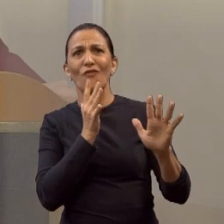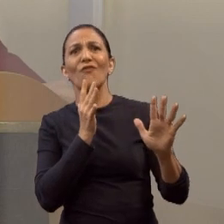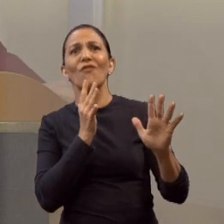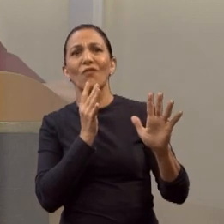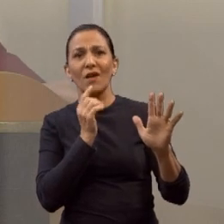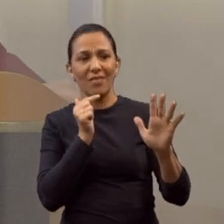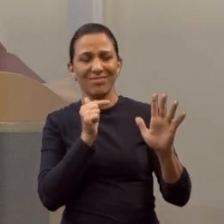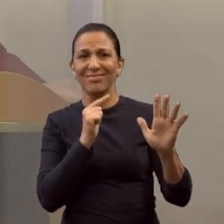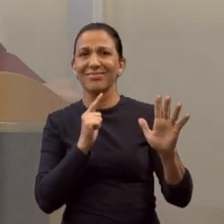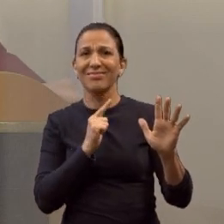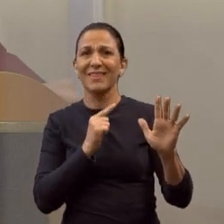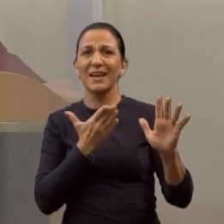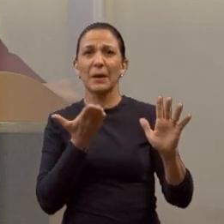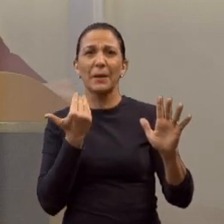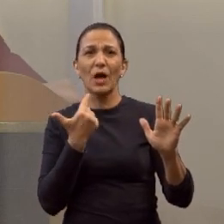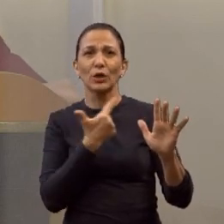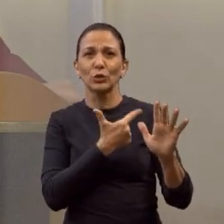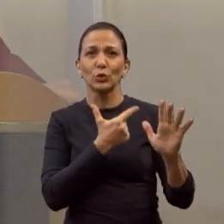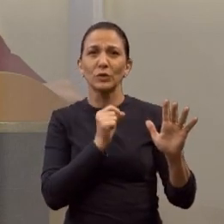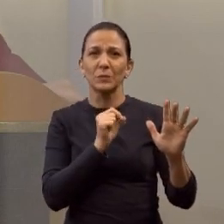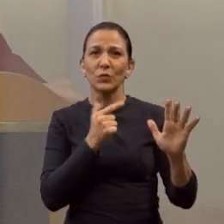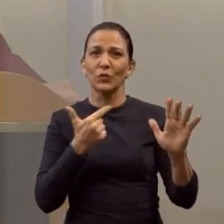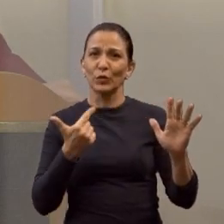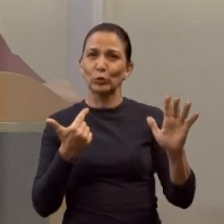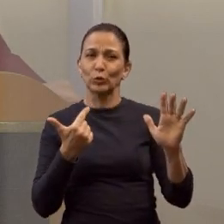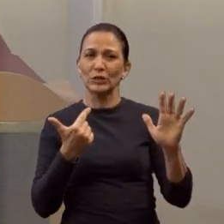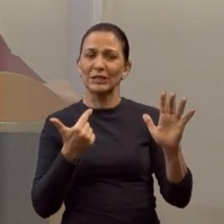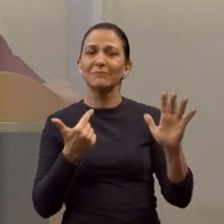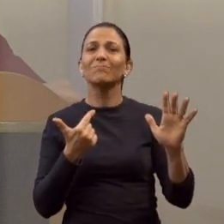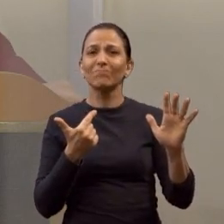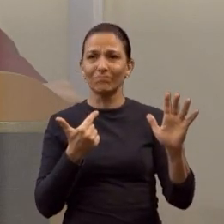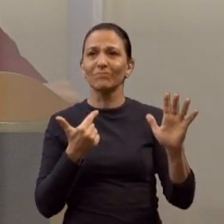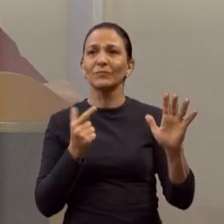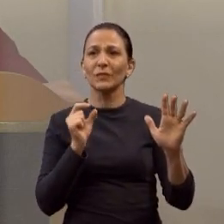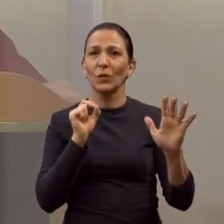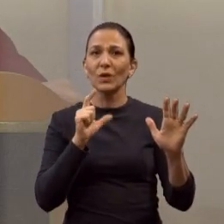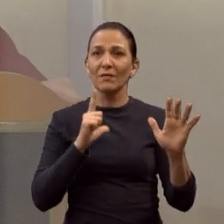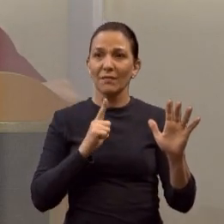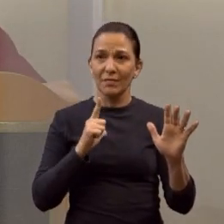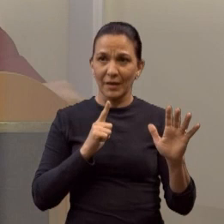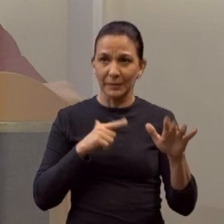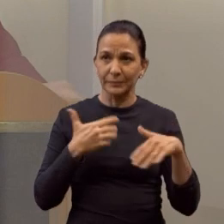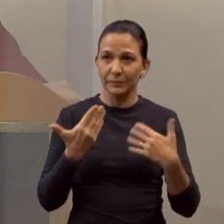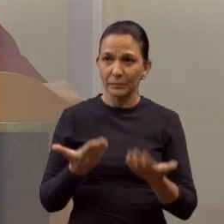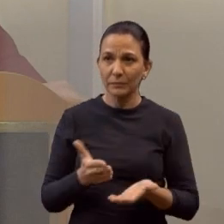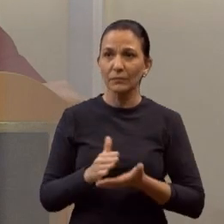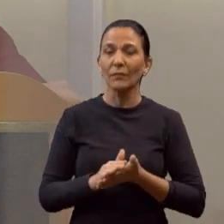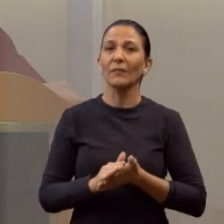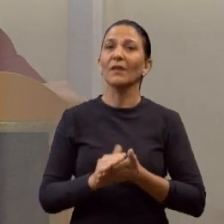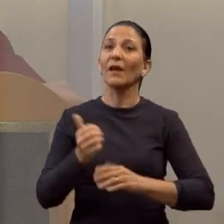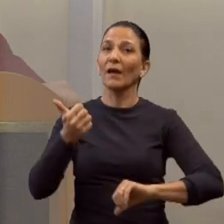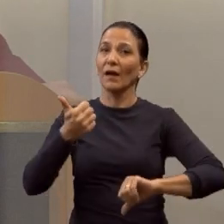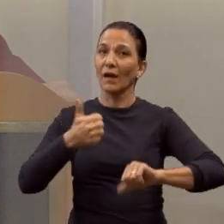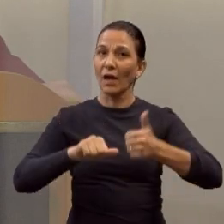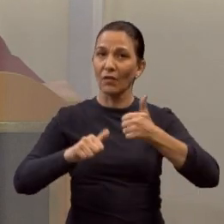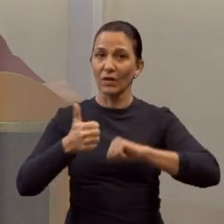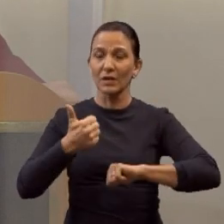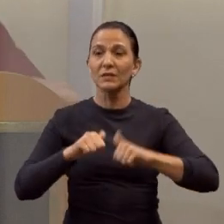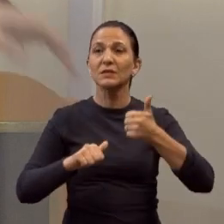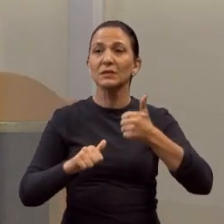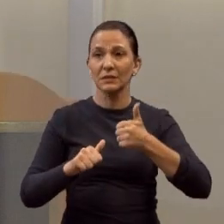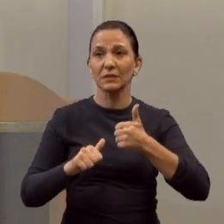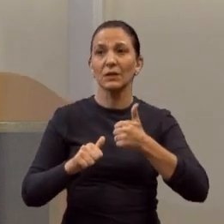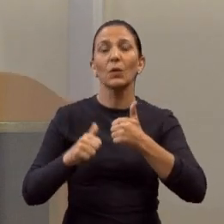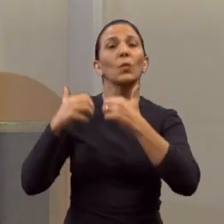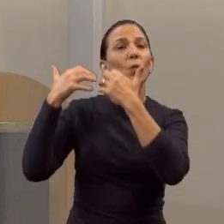referência desde 2022. Esses encaminhamentos eles perpassam pelas avaliações